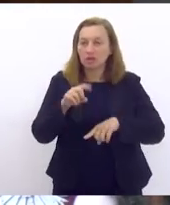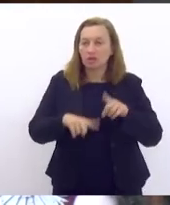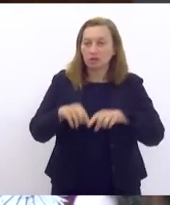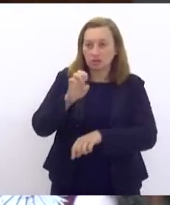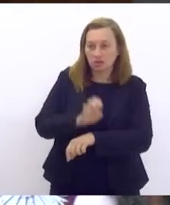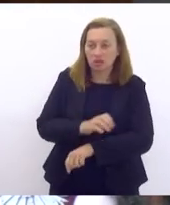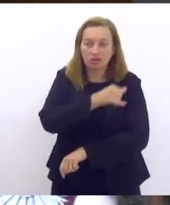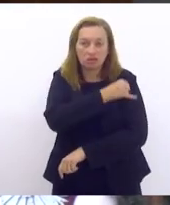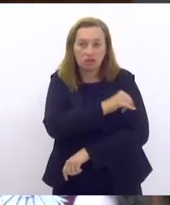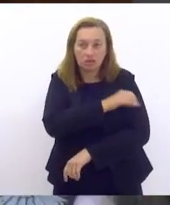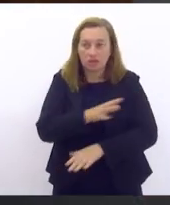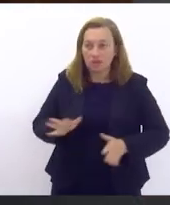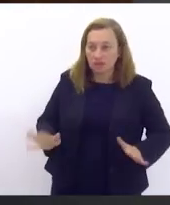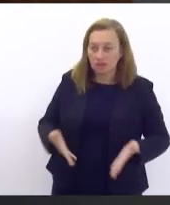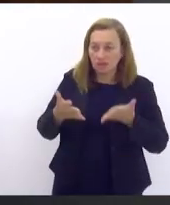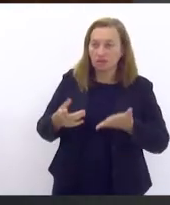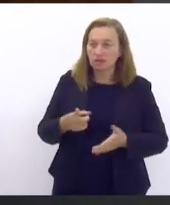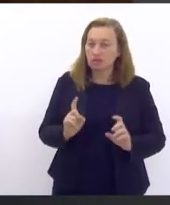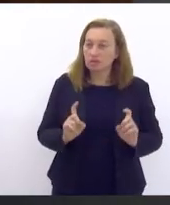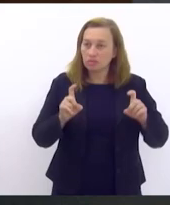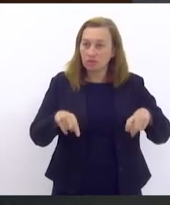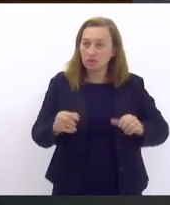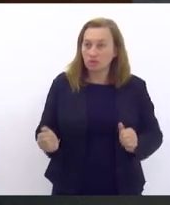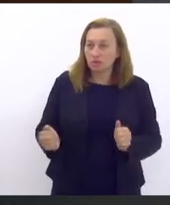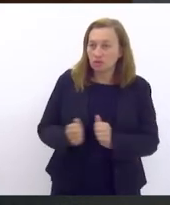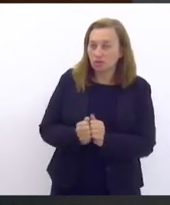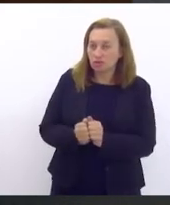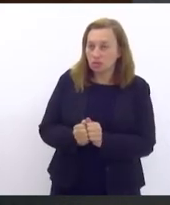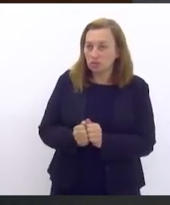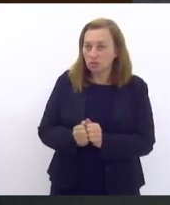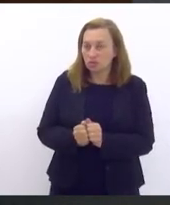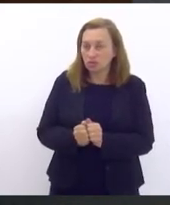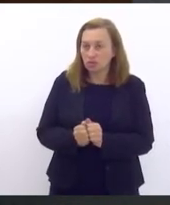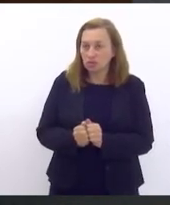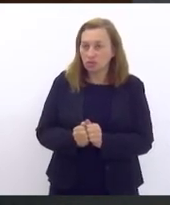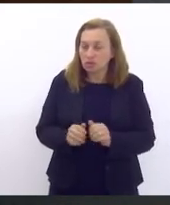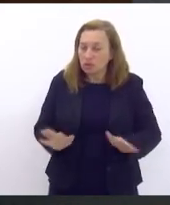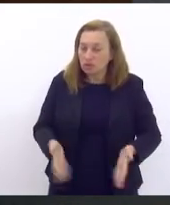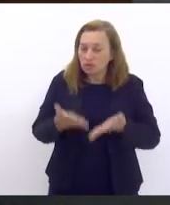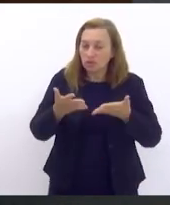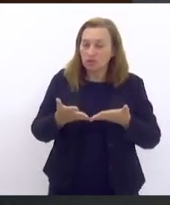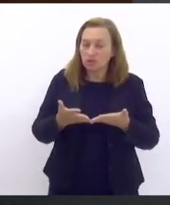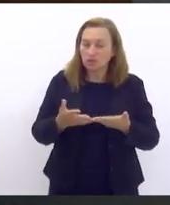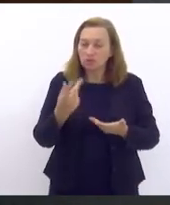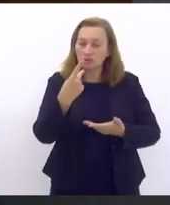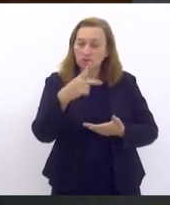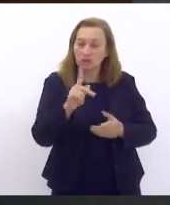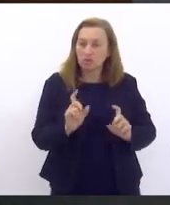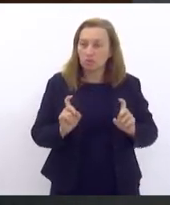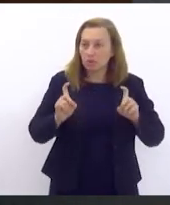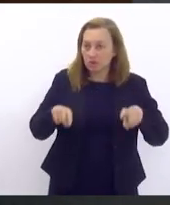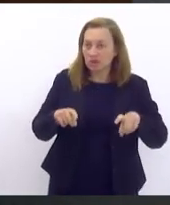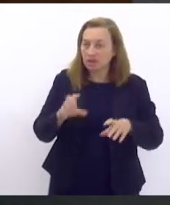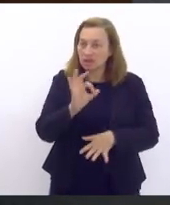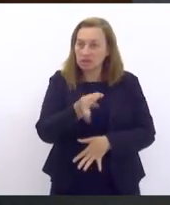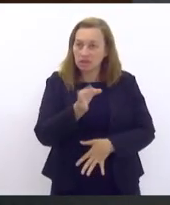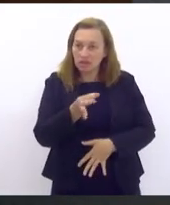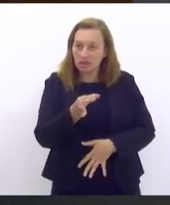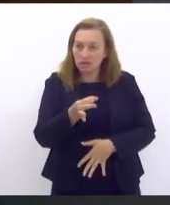E essa iniciativa do nosso mandato, junto com essa brilhante iniciativa do seu mandato, certamente